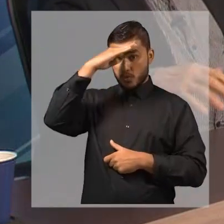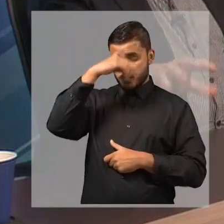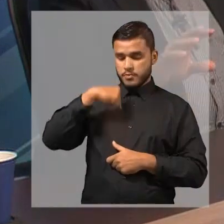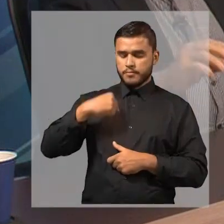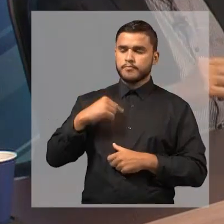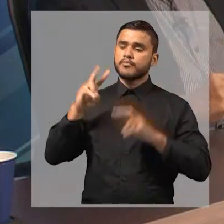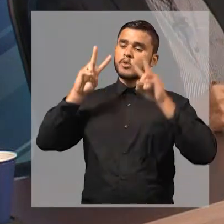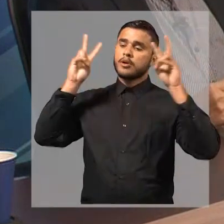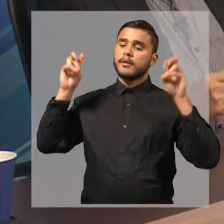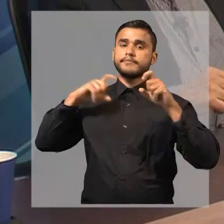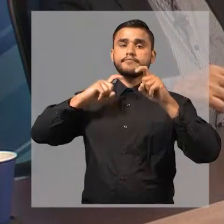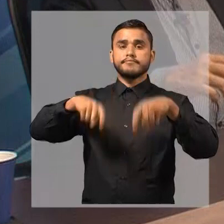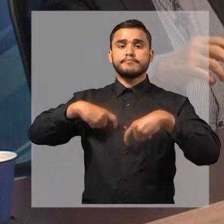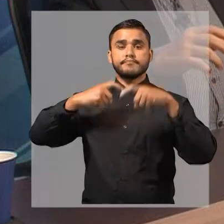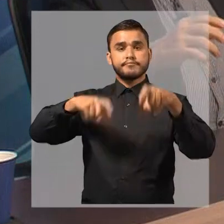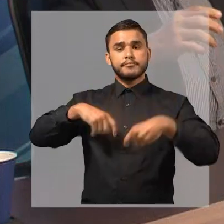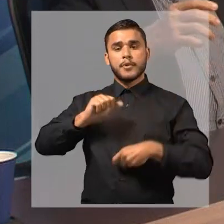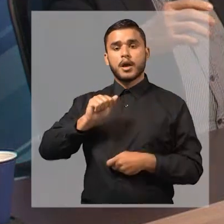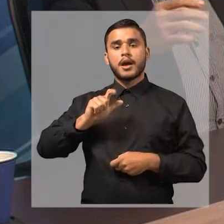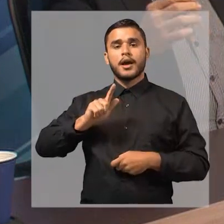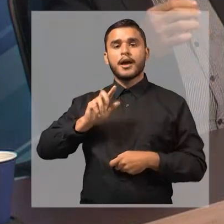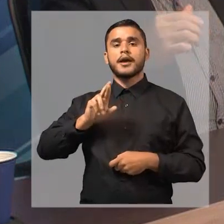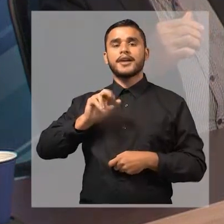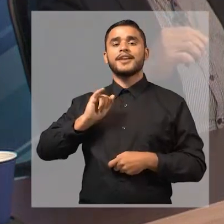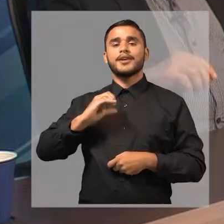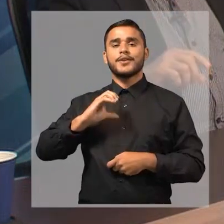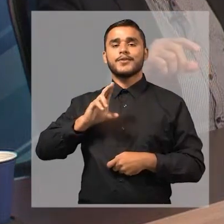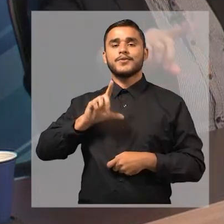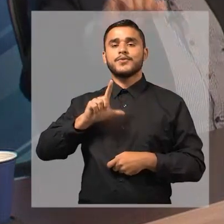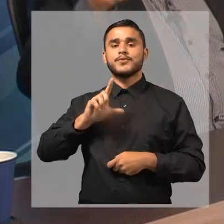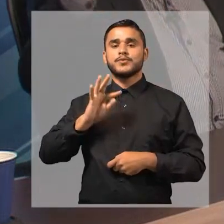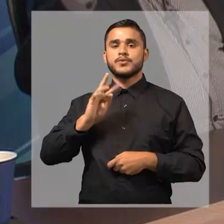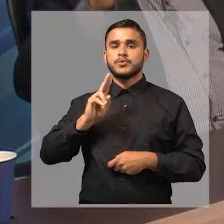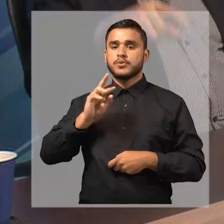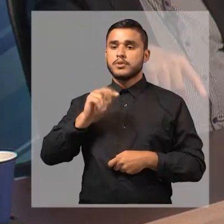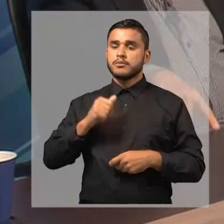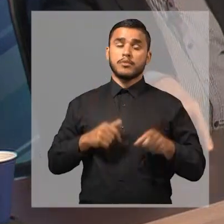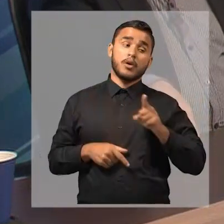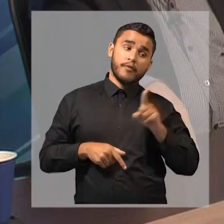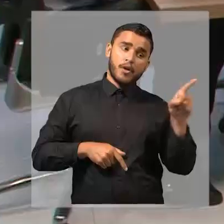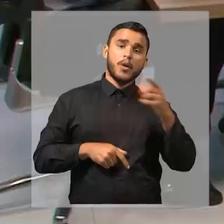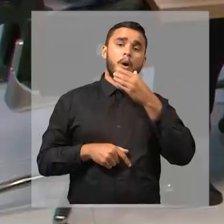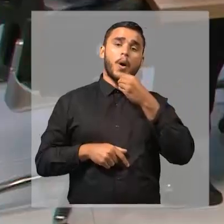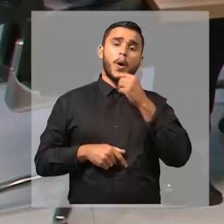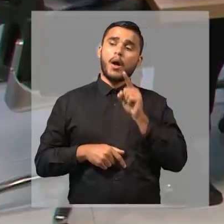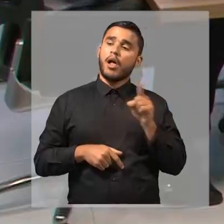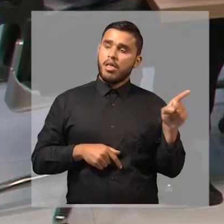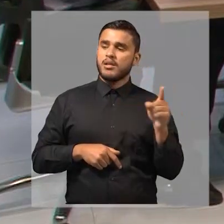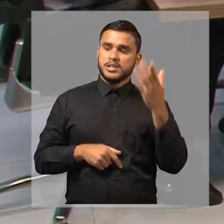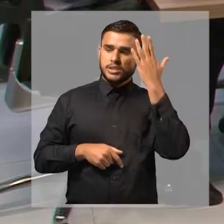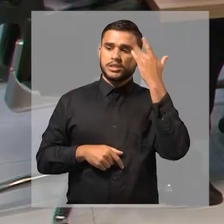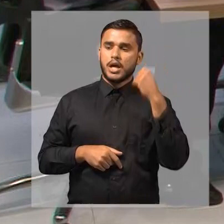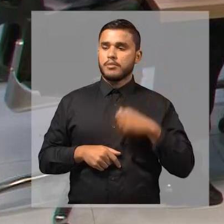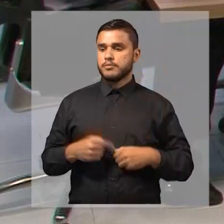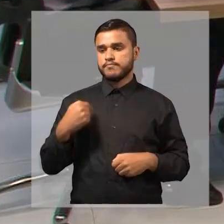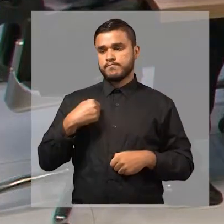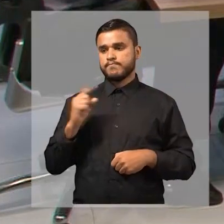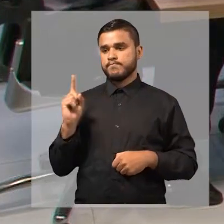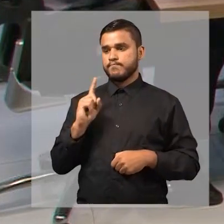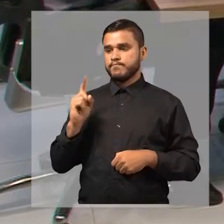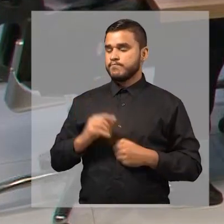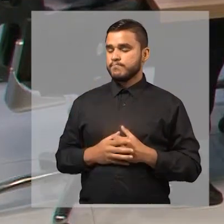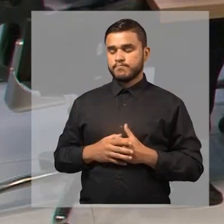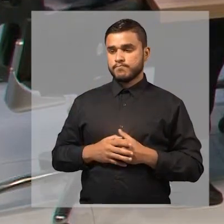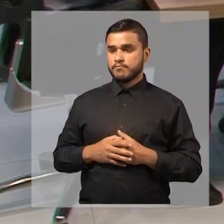agricultura, só para citar, né? Ele dizia, fulano de tal vai entender isso aí. Fulano de tal. Quer dizer,